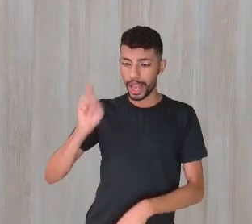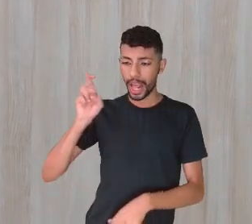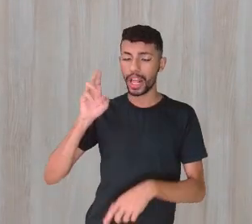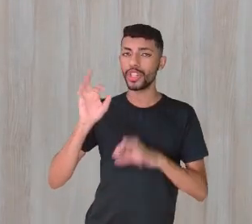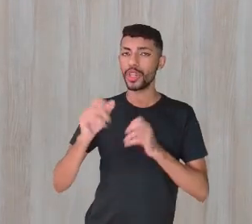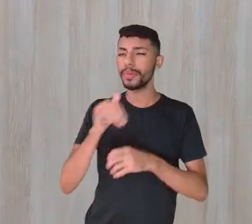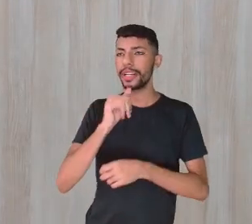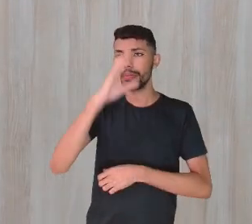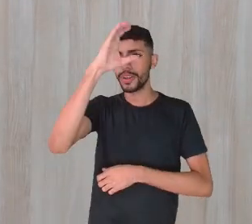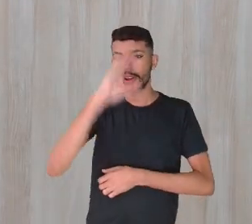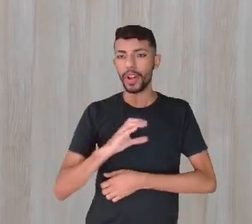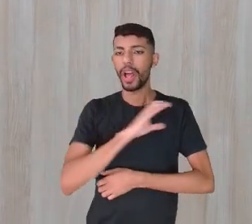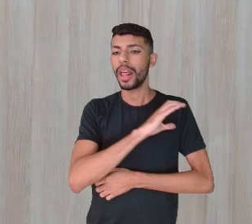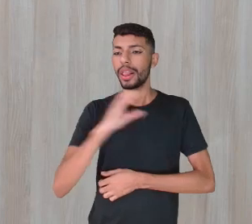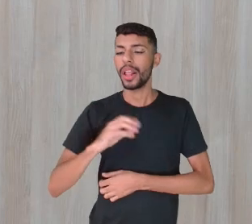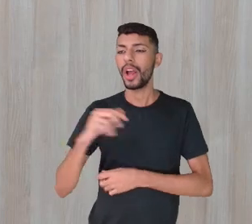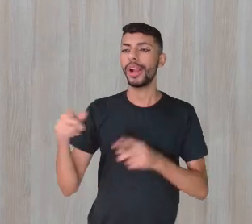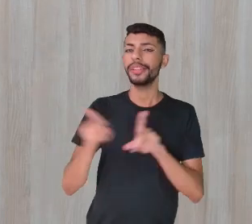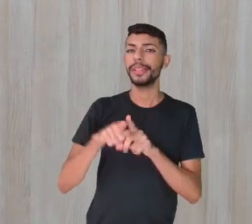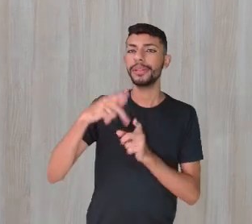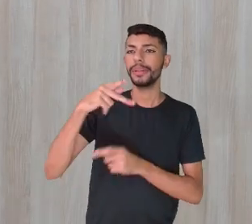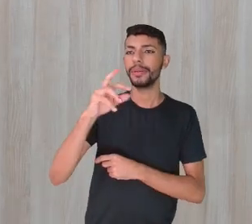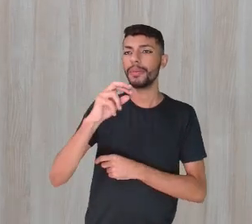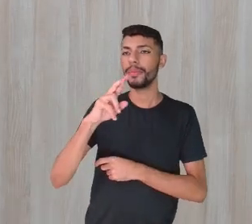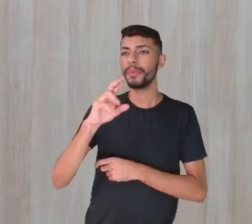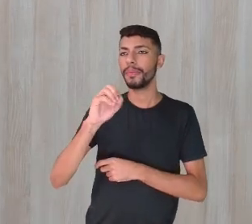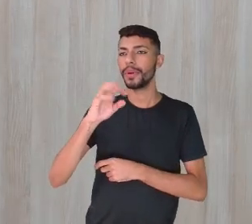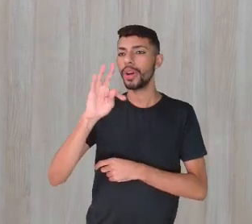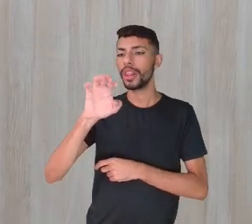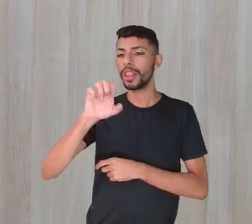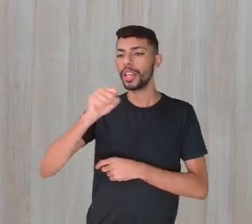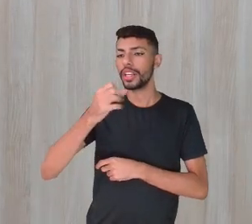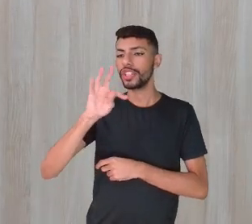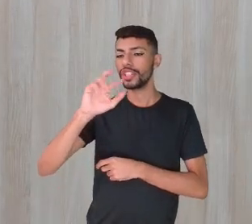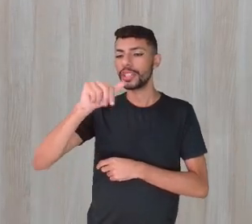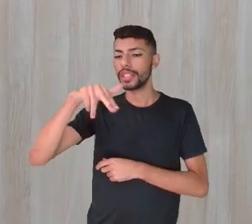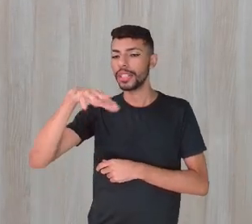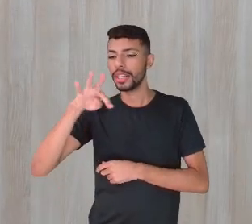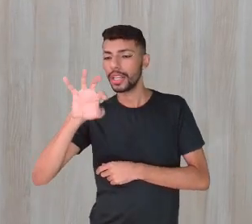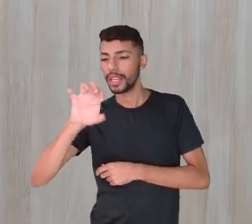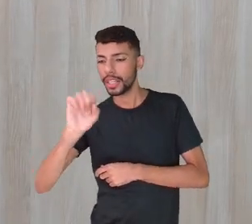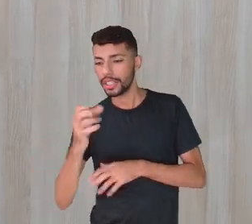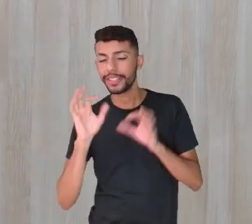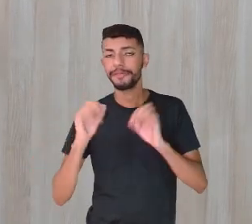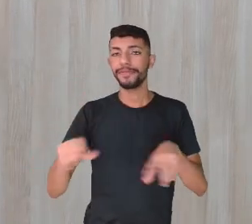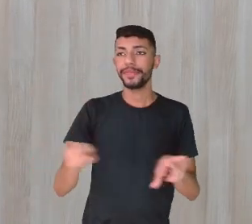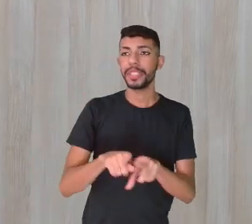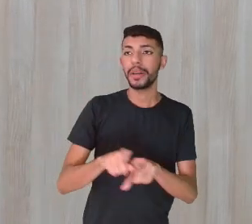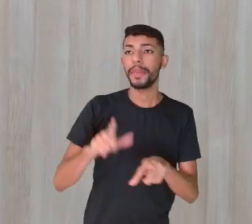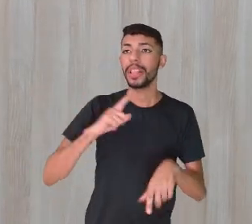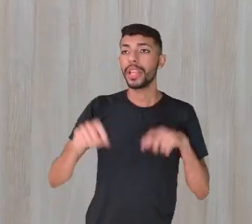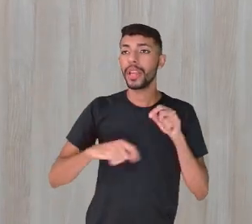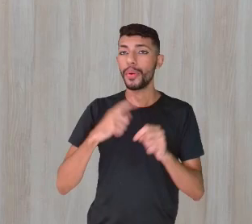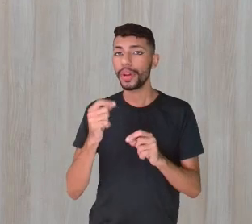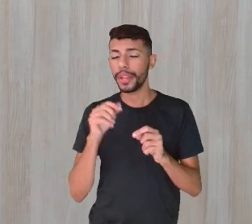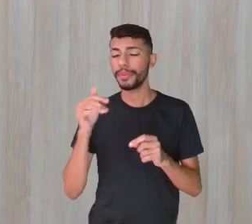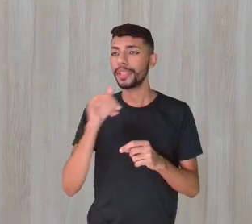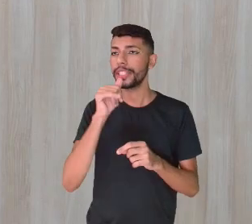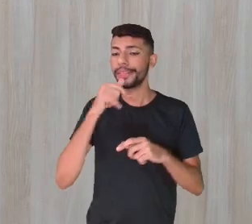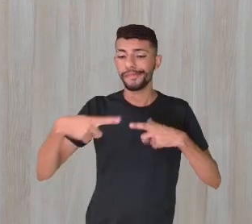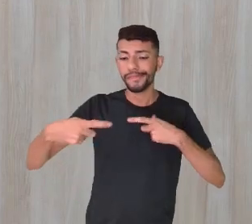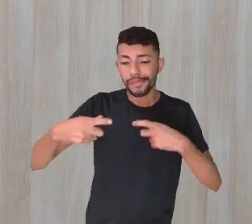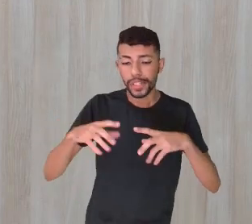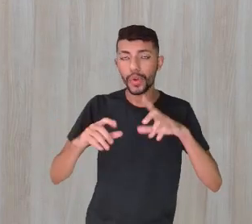e protestantes. Também haviam conflitos entre a nobreza e a burguesia, né, que a burguesia era